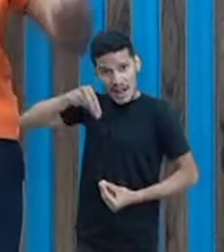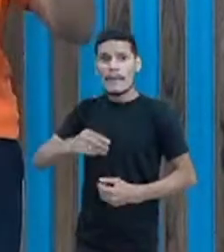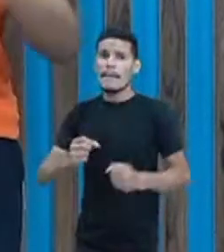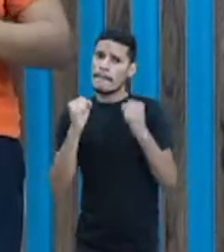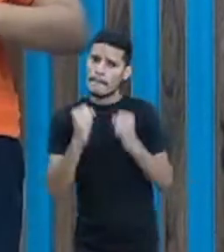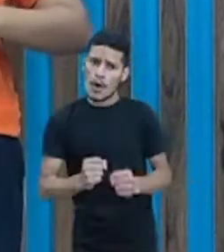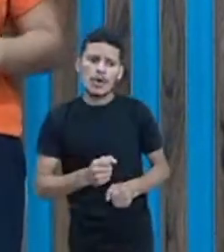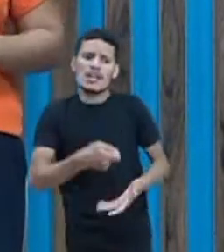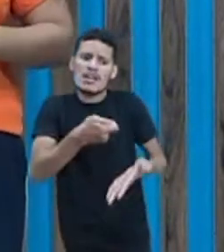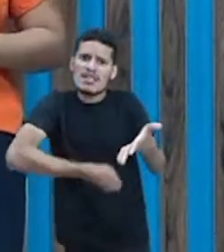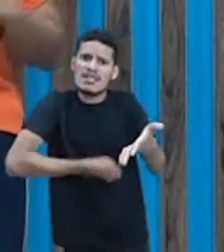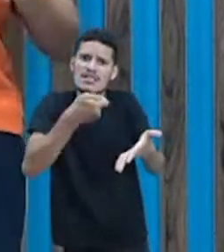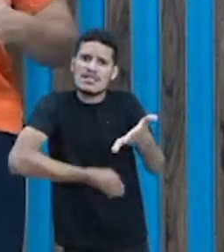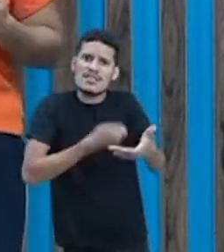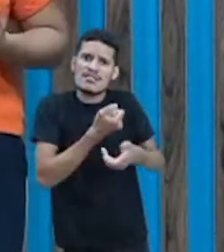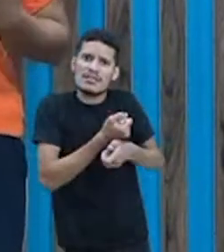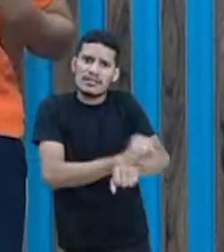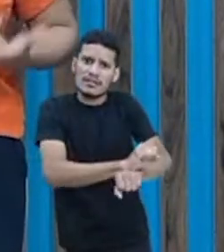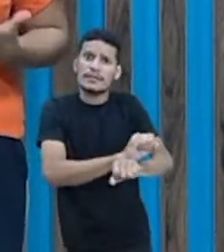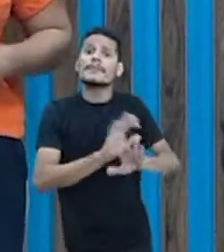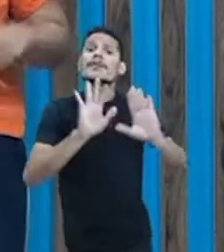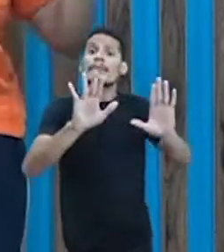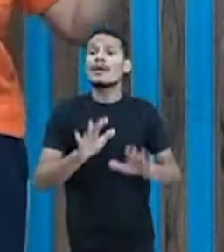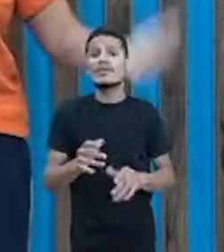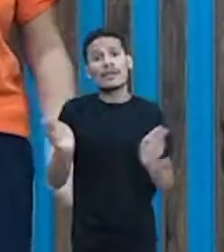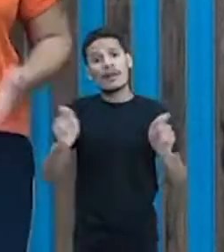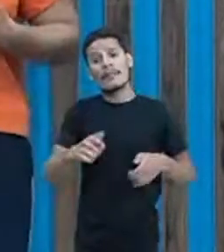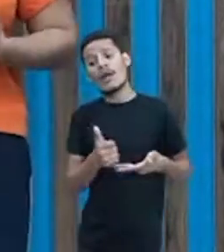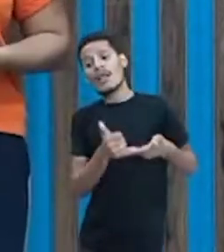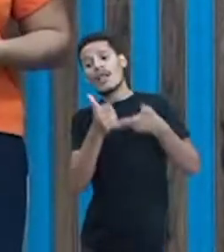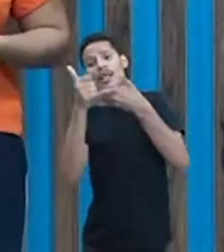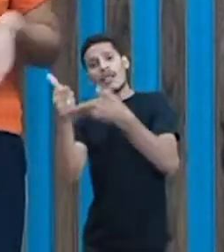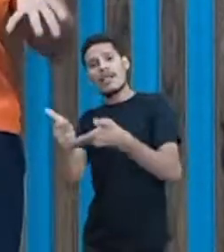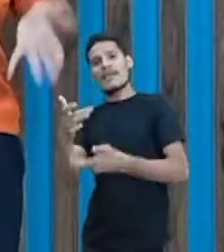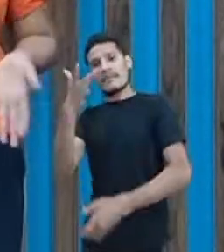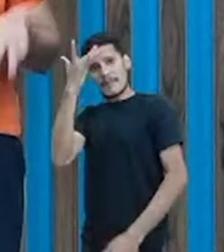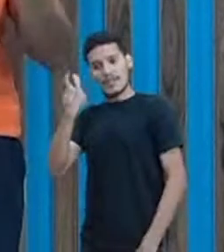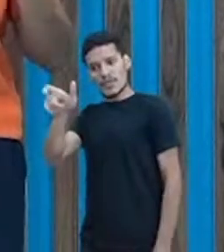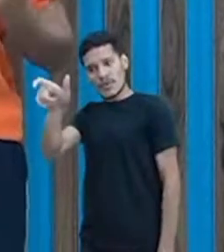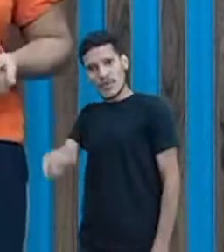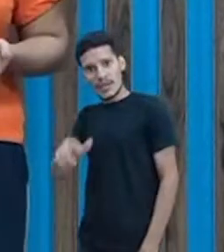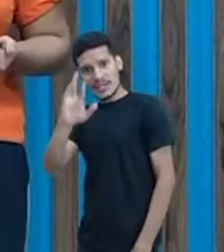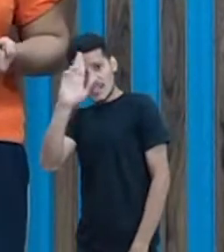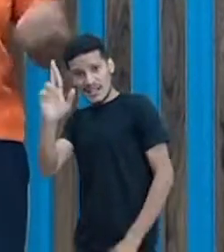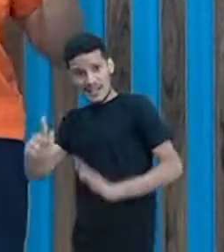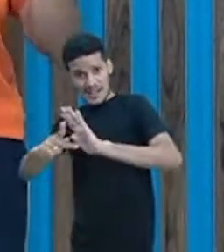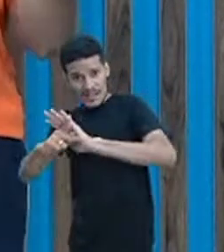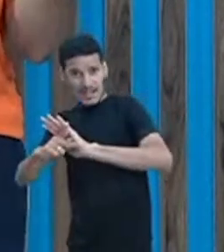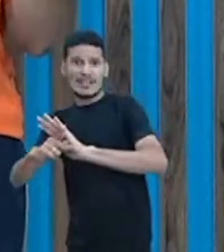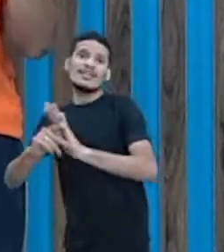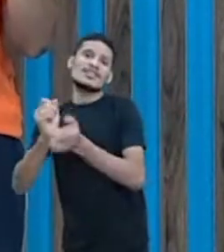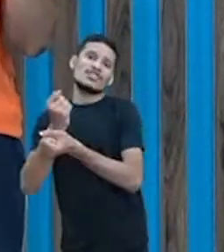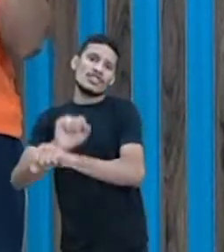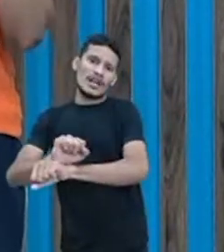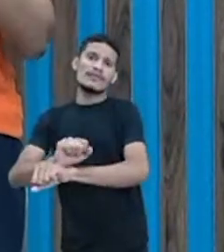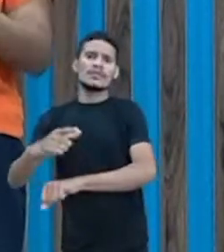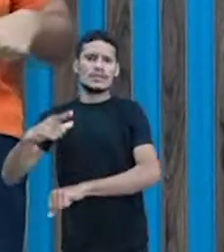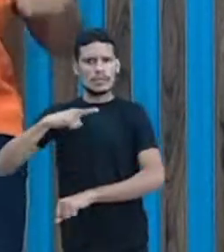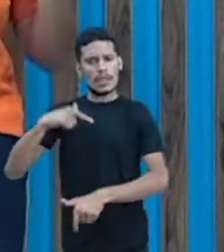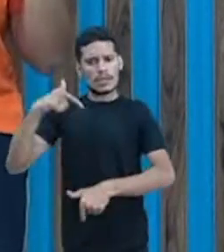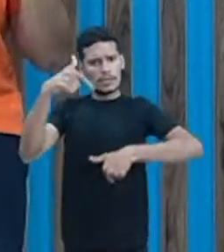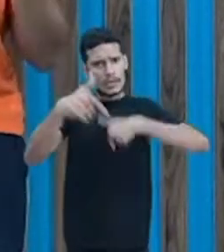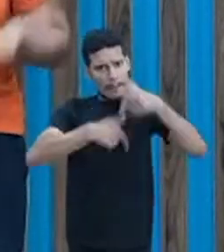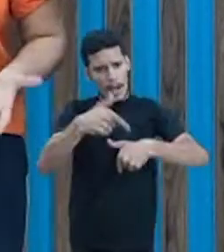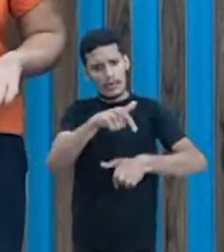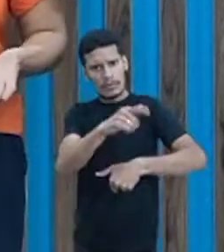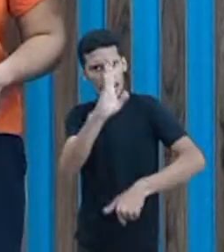Explorados. Só que esses discursos, eles beneficiavam quem? Os senhores de escravo, que tinham mão de obra gratuita, entre aspas, porque os